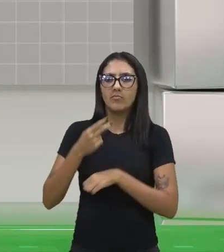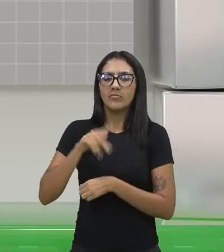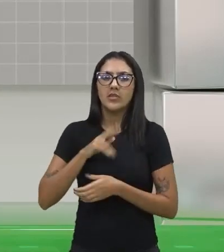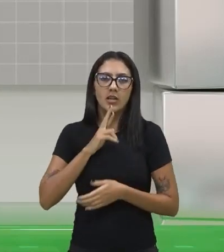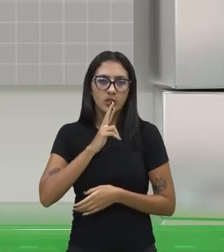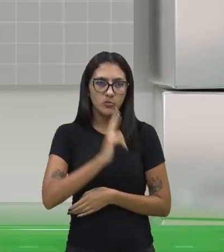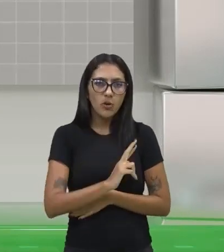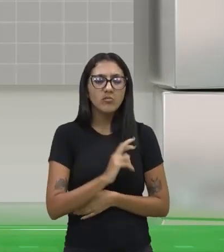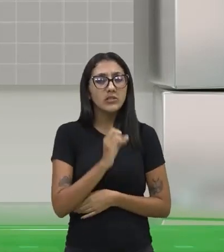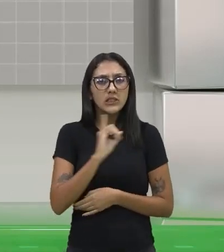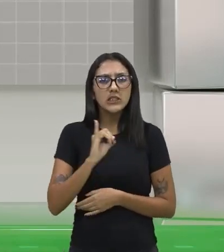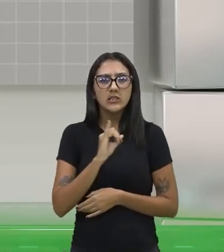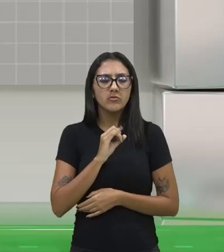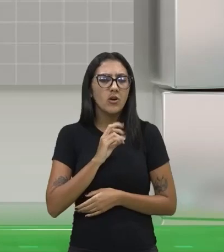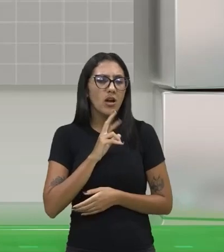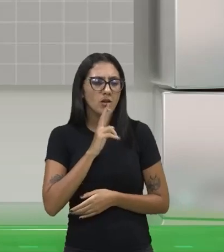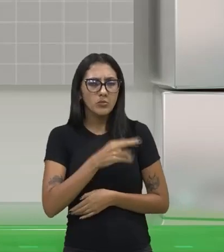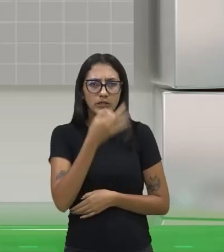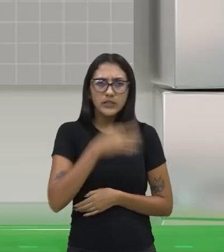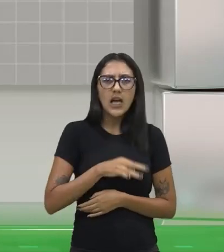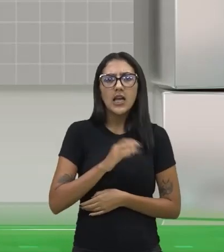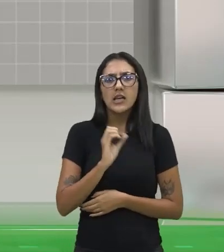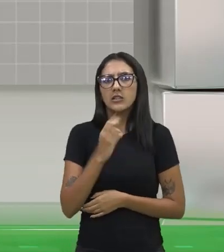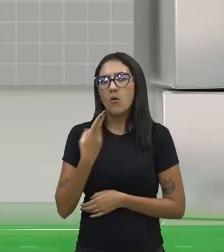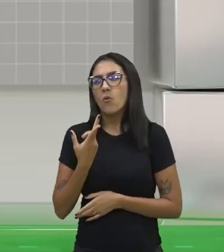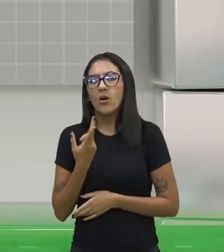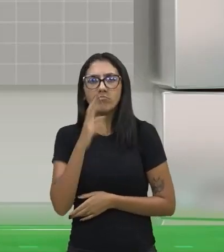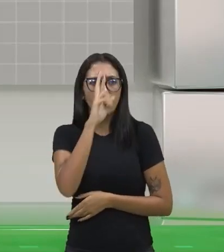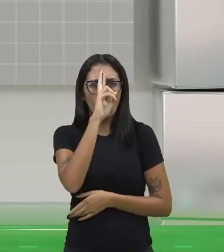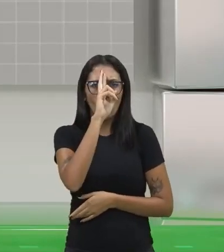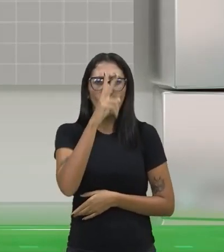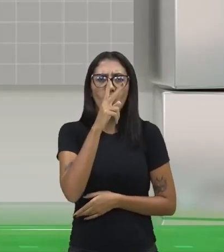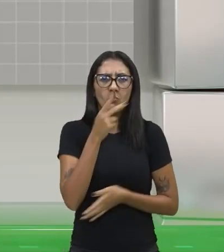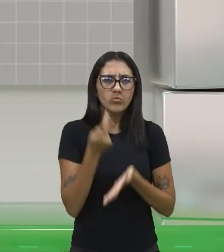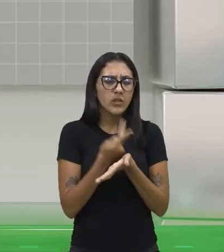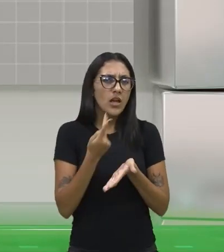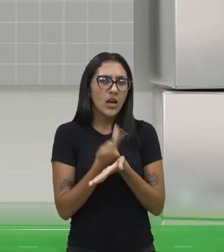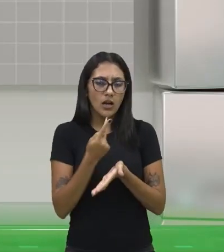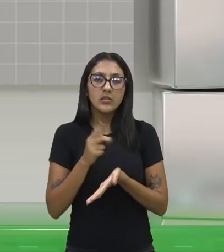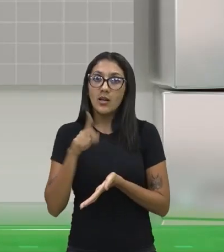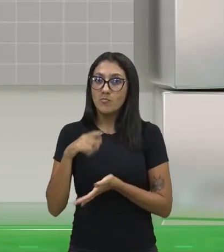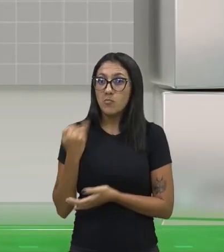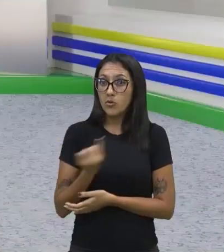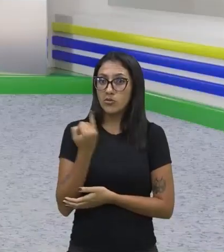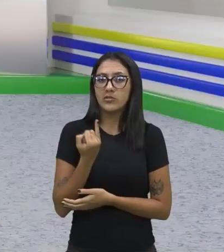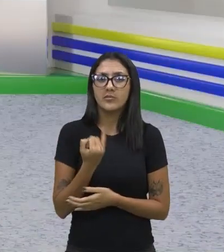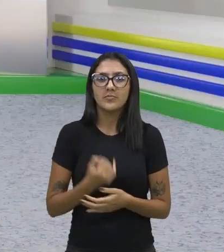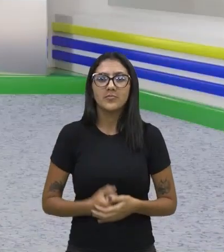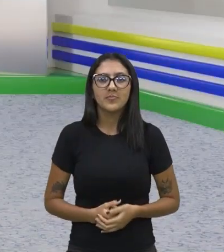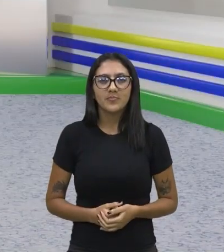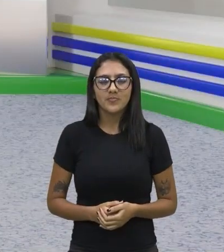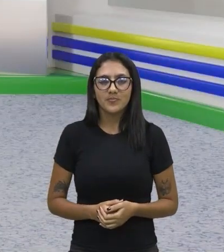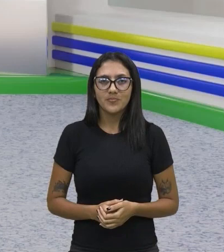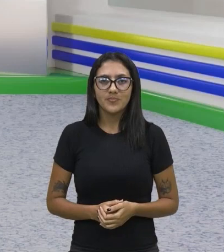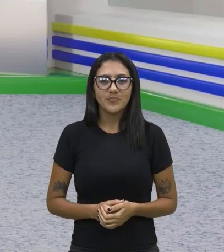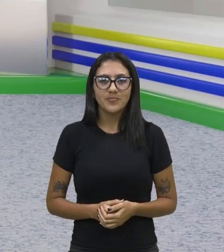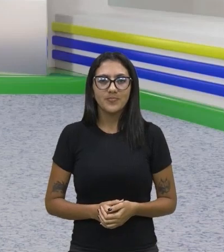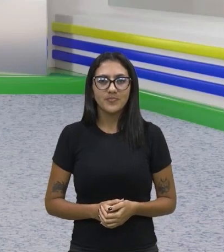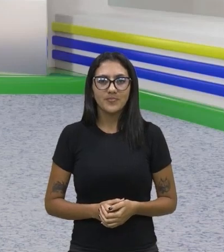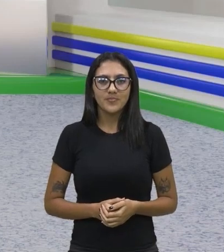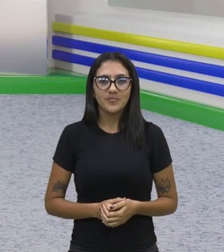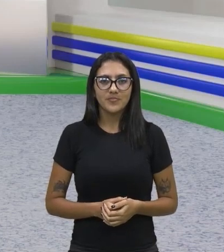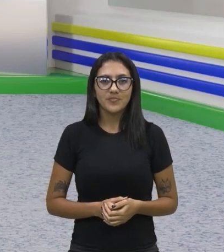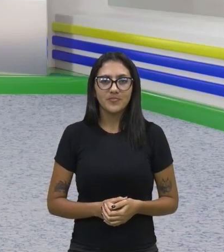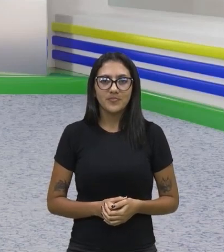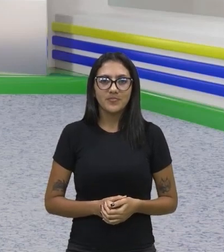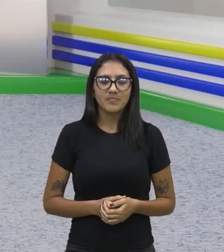certa ou equivocada, né? Mas é importante isso para a aprendizagem dele, tá bom, gente? Muito bem, aí a gente